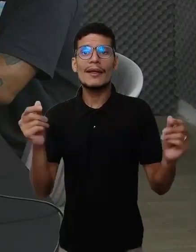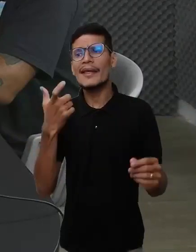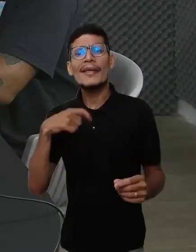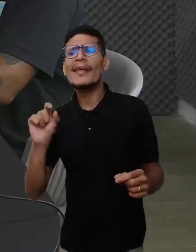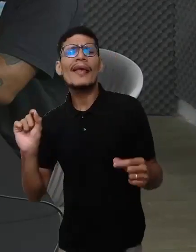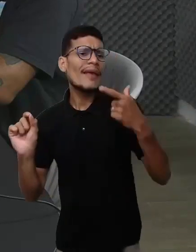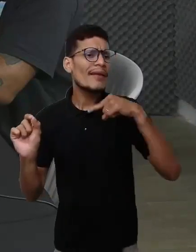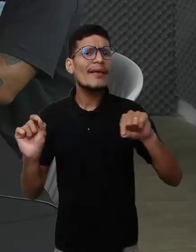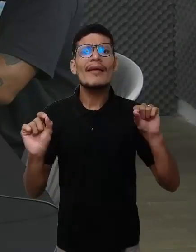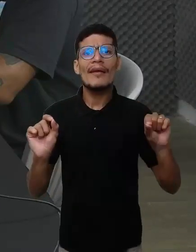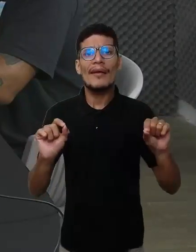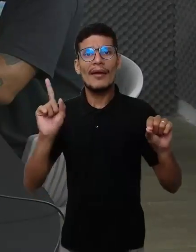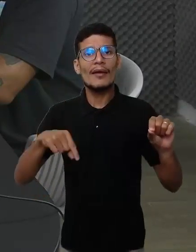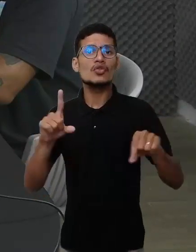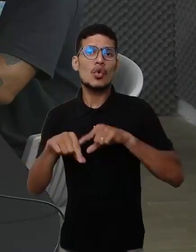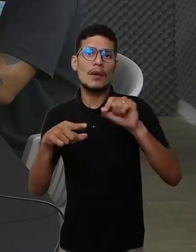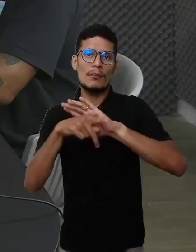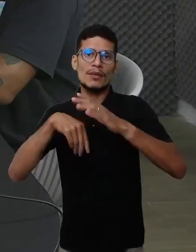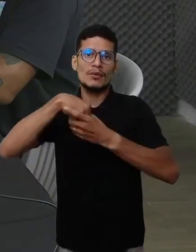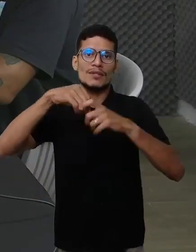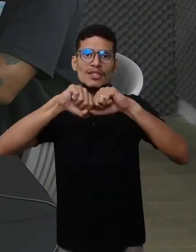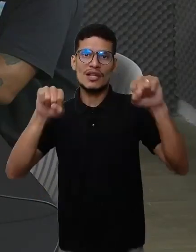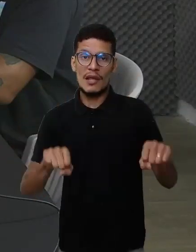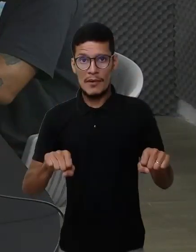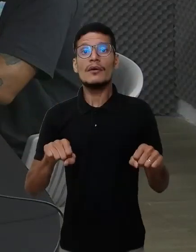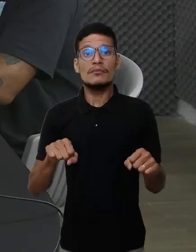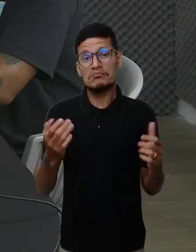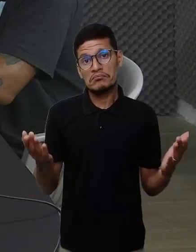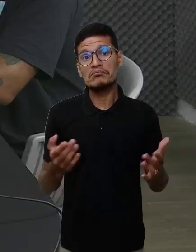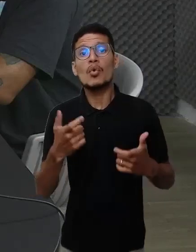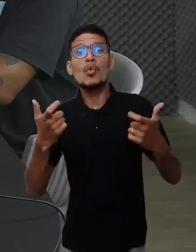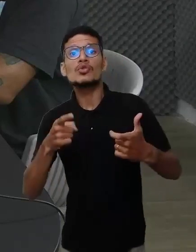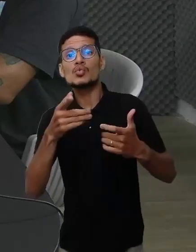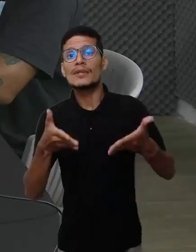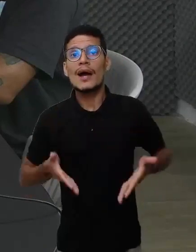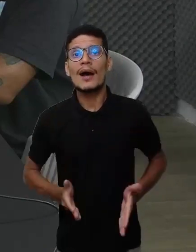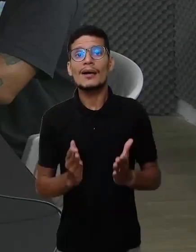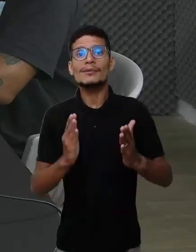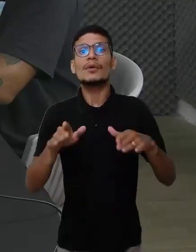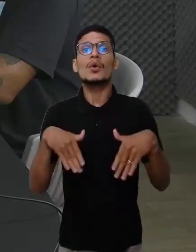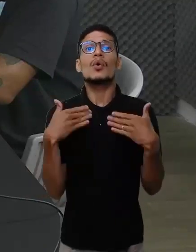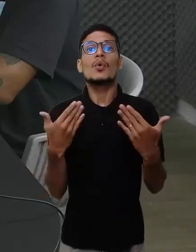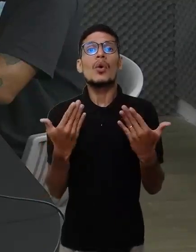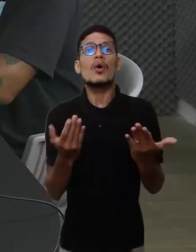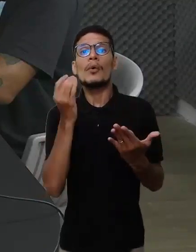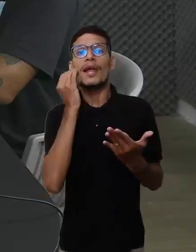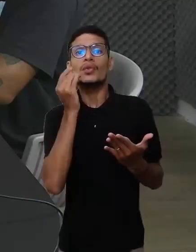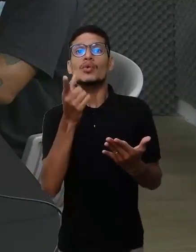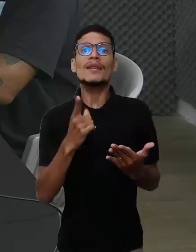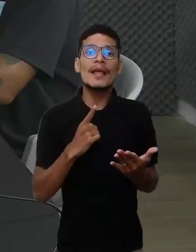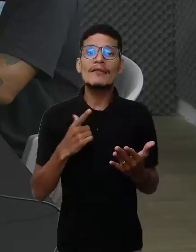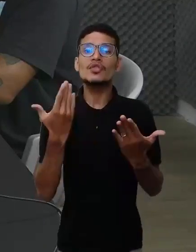quer isso, tudo isso é definido pelo sistema, tudo isso é definido por onde é que você nasce, quais são as oportunidades que tiveram, onde é que você estudou, onde é que você deixou de